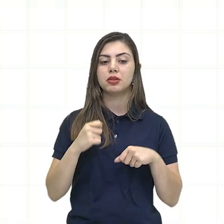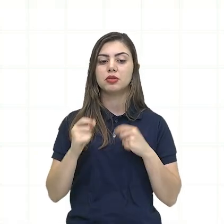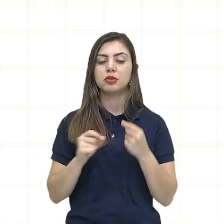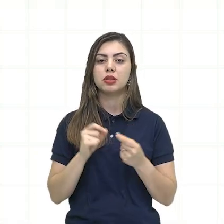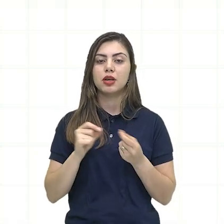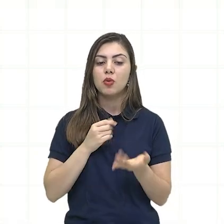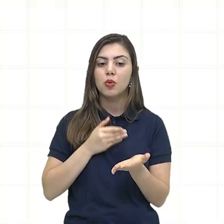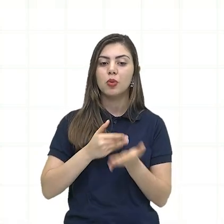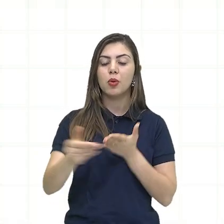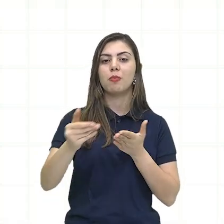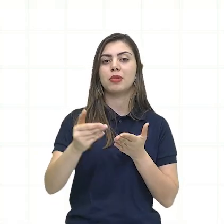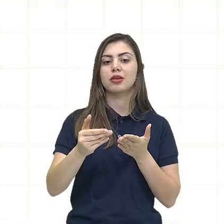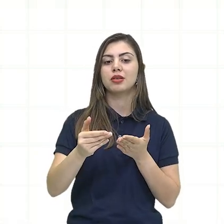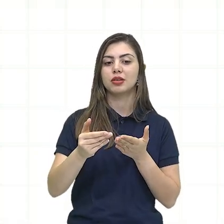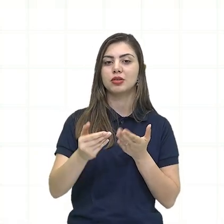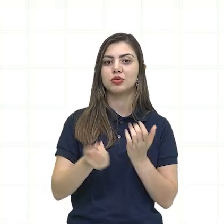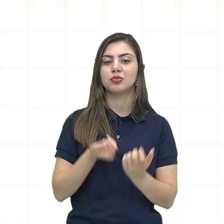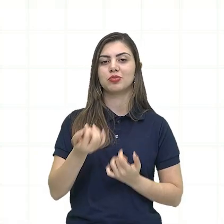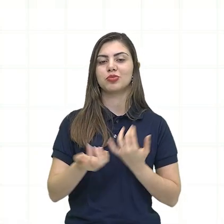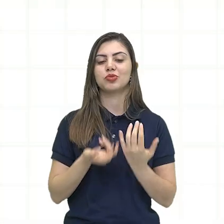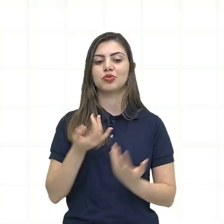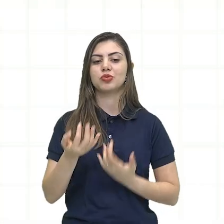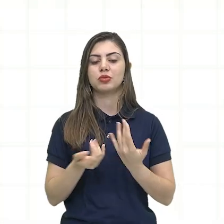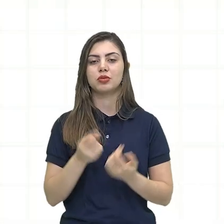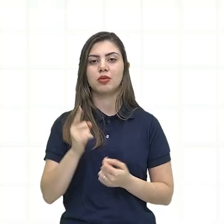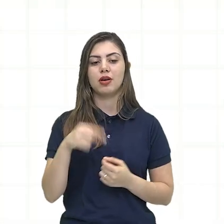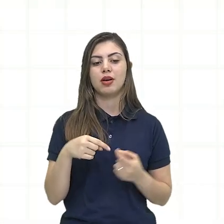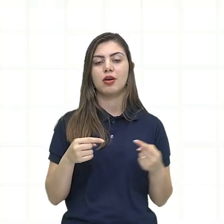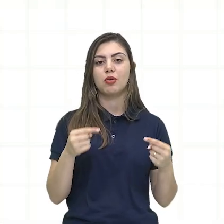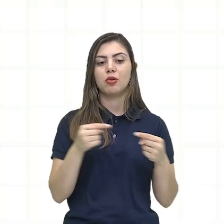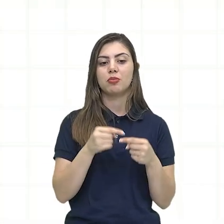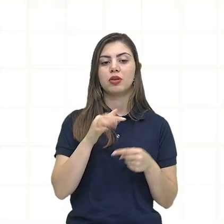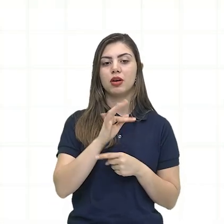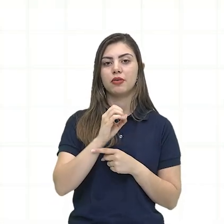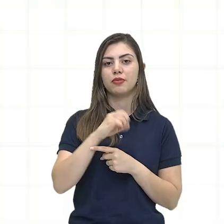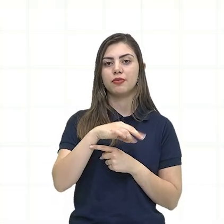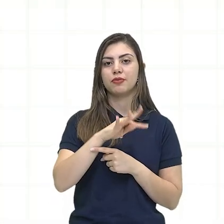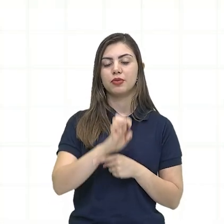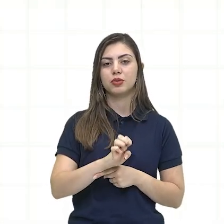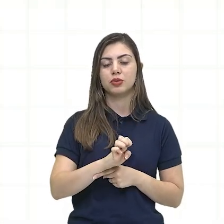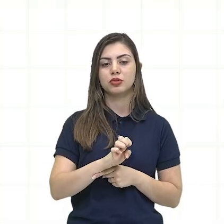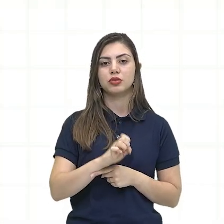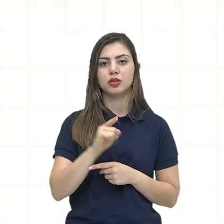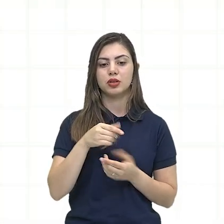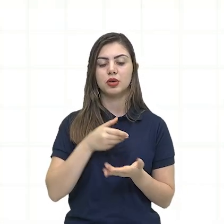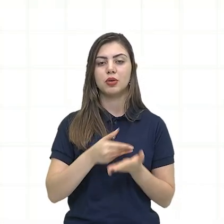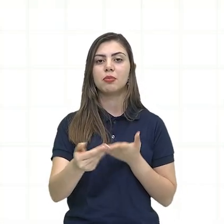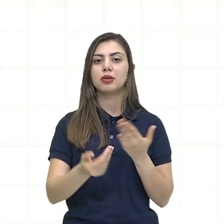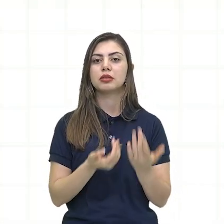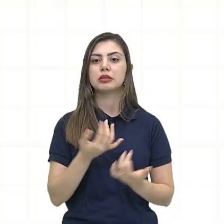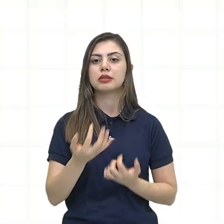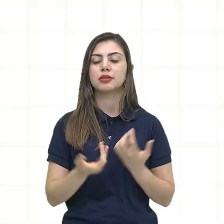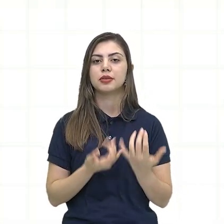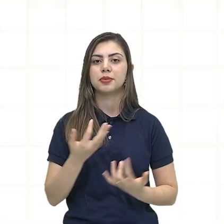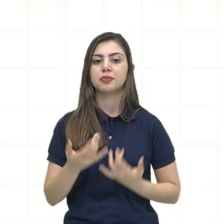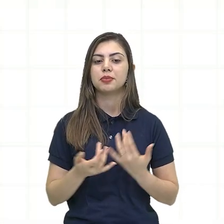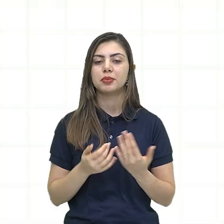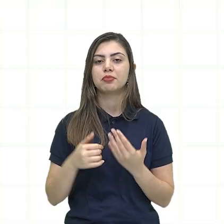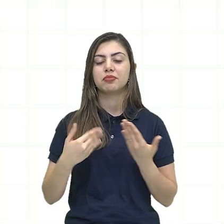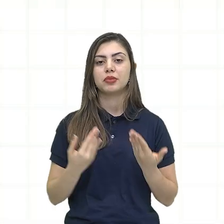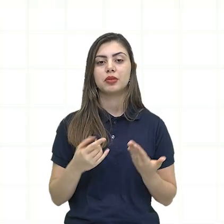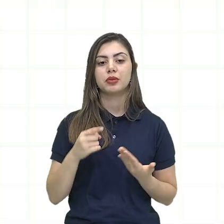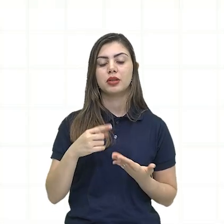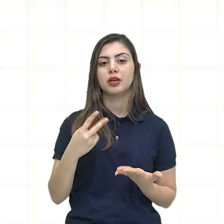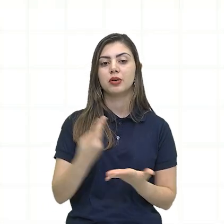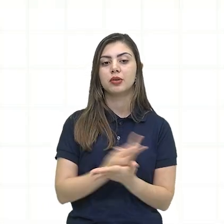agente que vai disparar o processo que dá início, né, ali o processo de queima. E esse é um evento